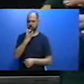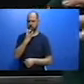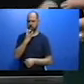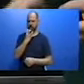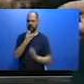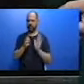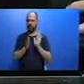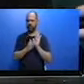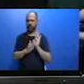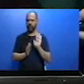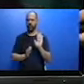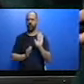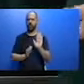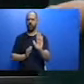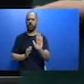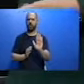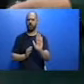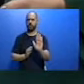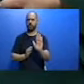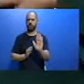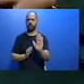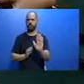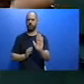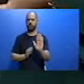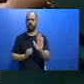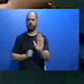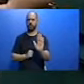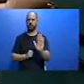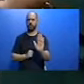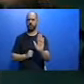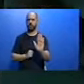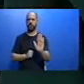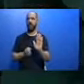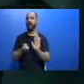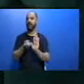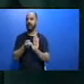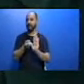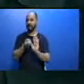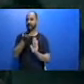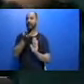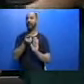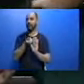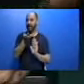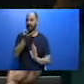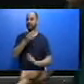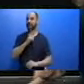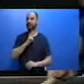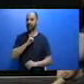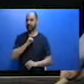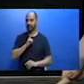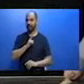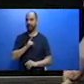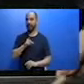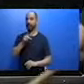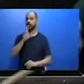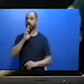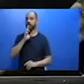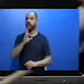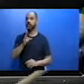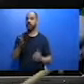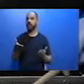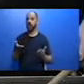lá na frente esse texto tem mais informações vamos começar a responder